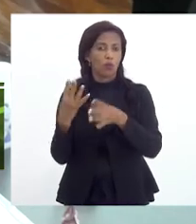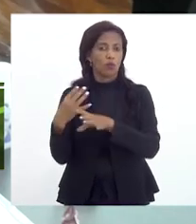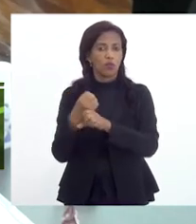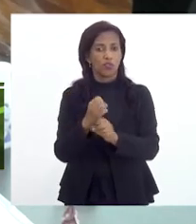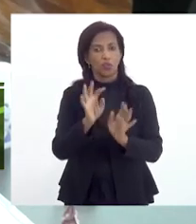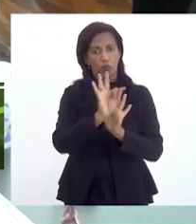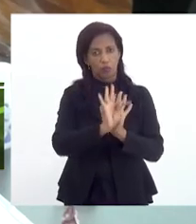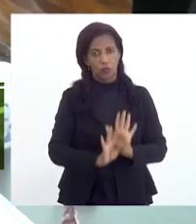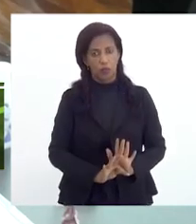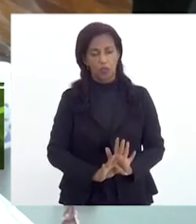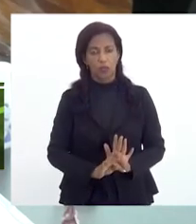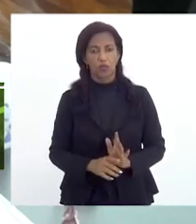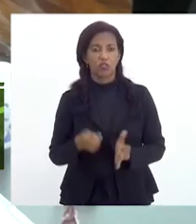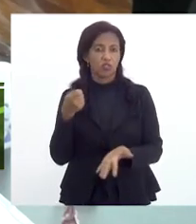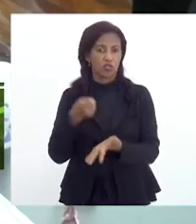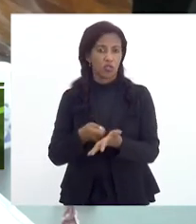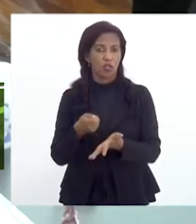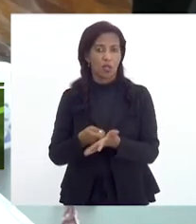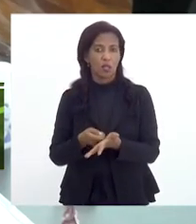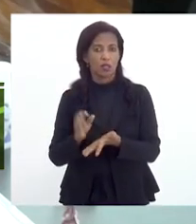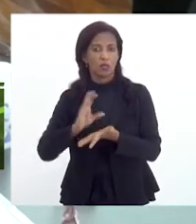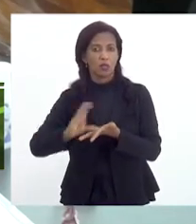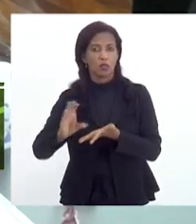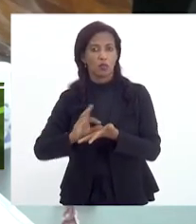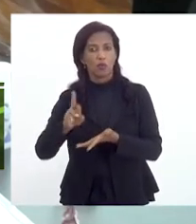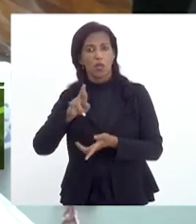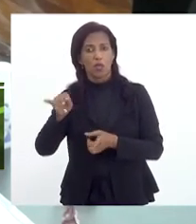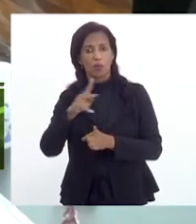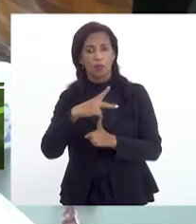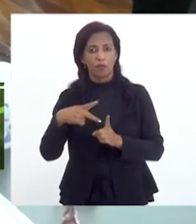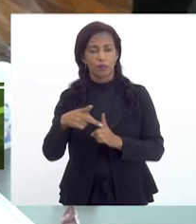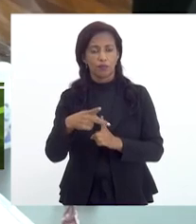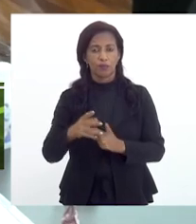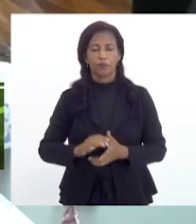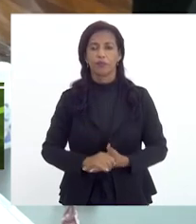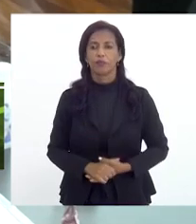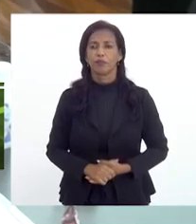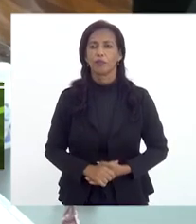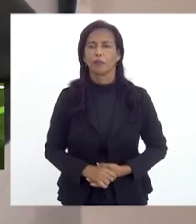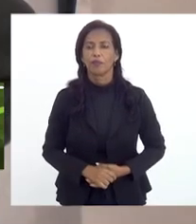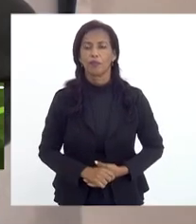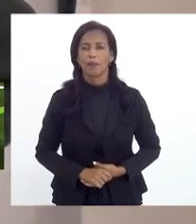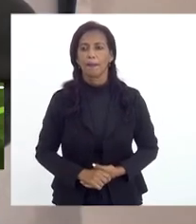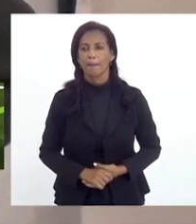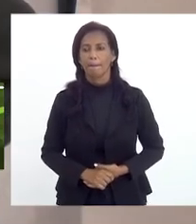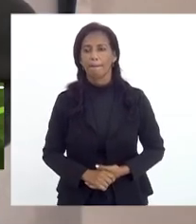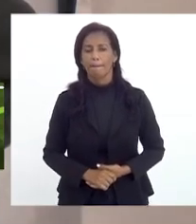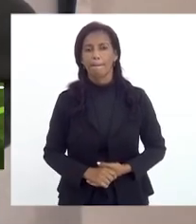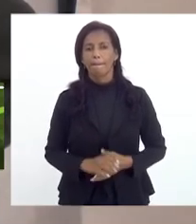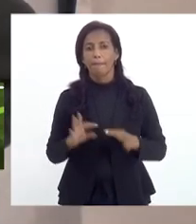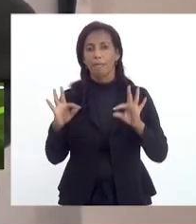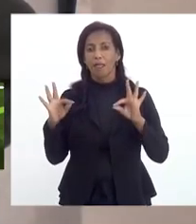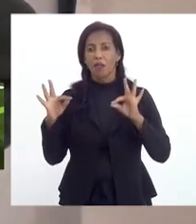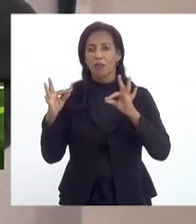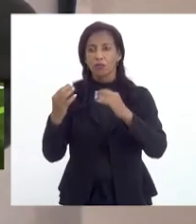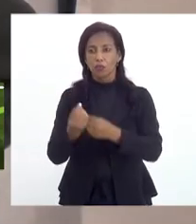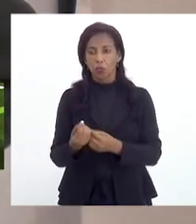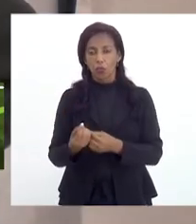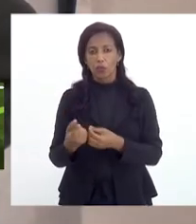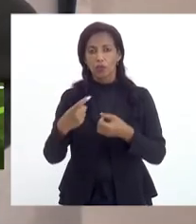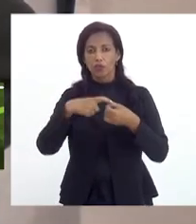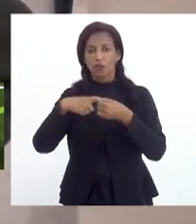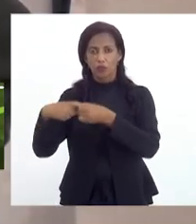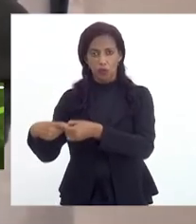redação Desde que garanta O recurso Do Rio Previdência Deputado Todas as As vinculações De recurso Ao Rio